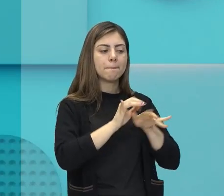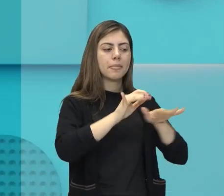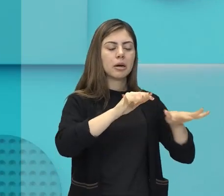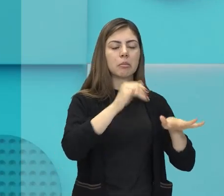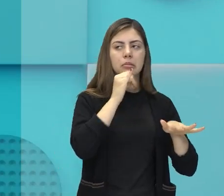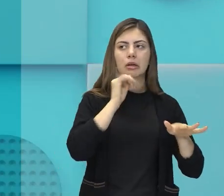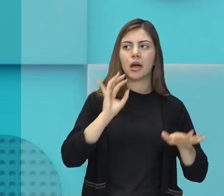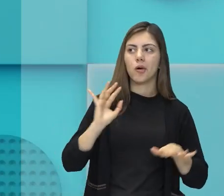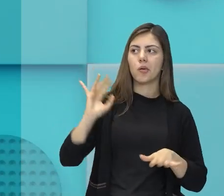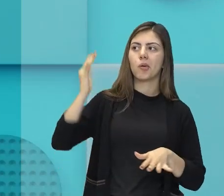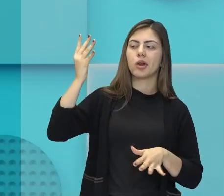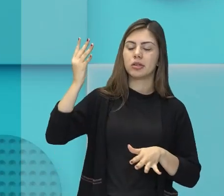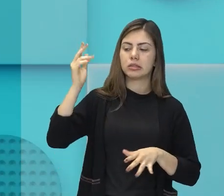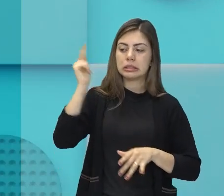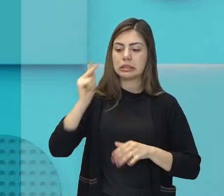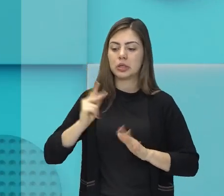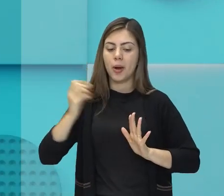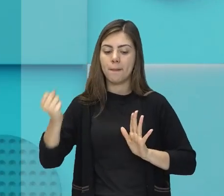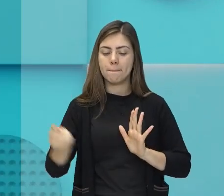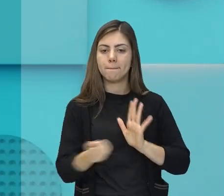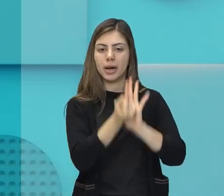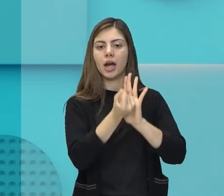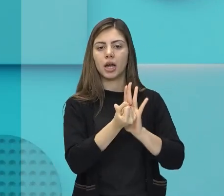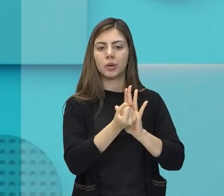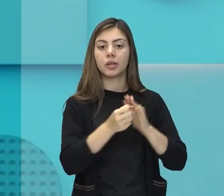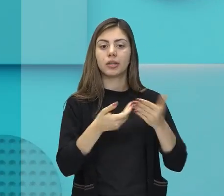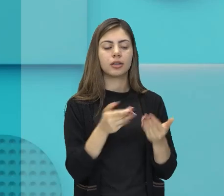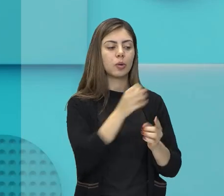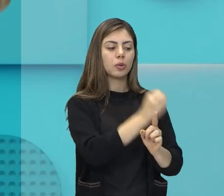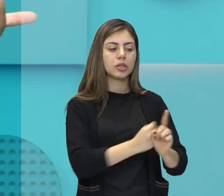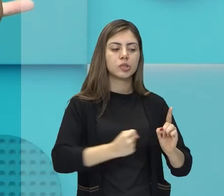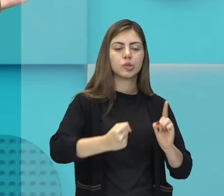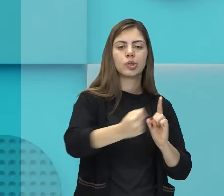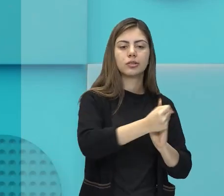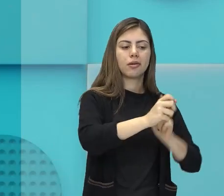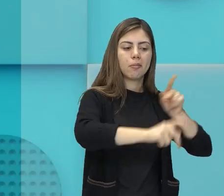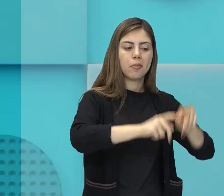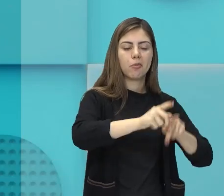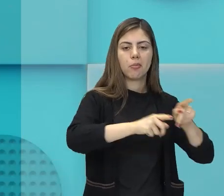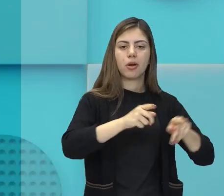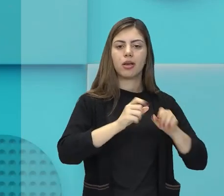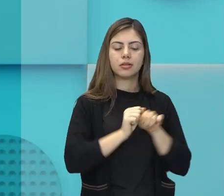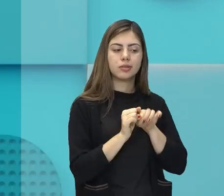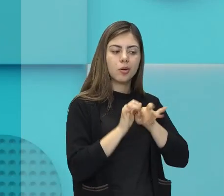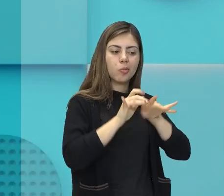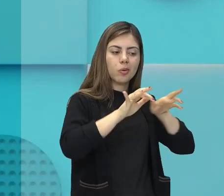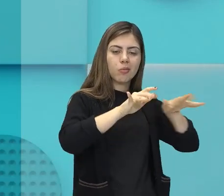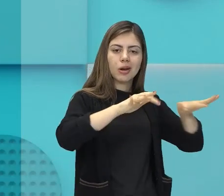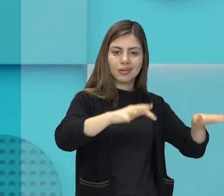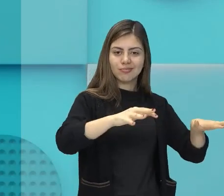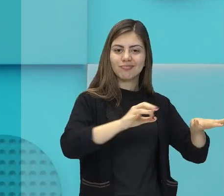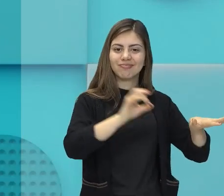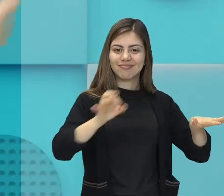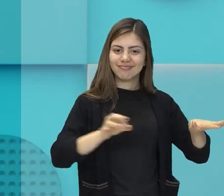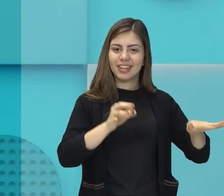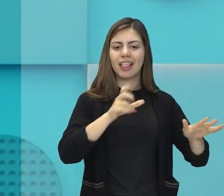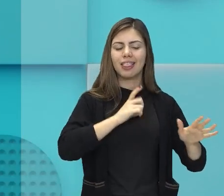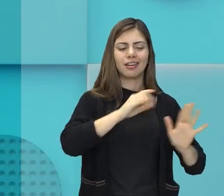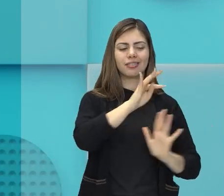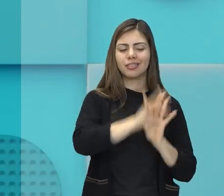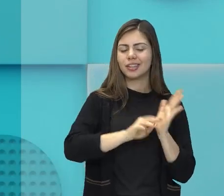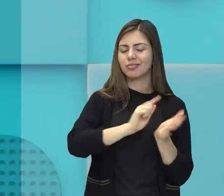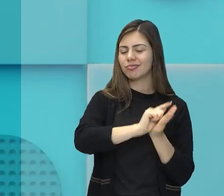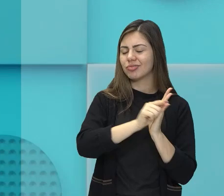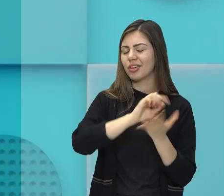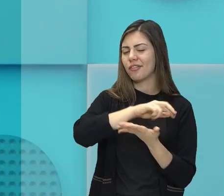importantes, fatos marcantes, vão chegar ao conhecimento de toda a população através desses textos de diferentes